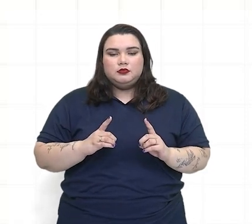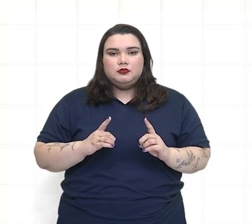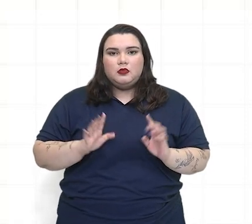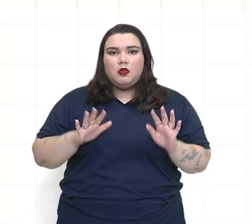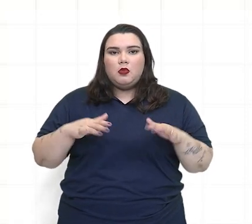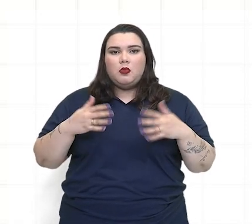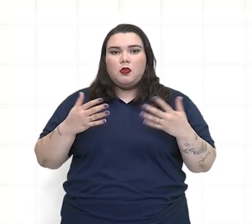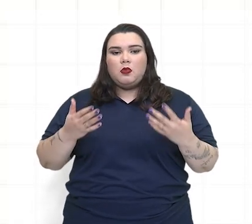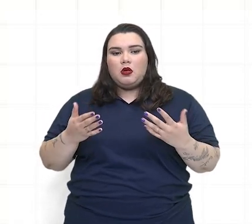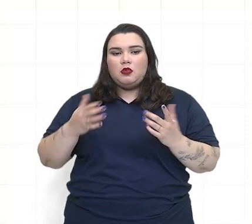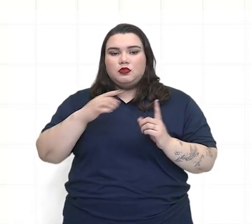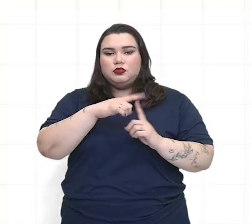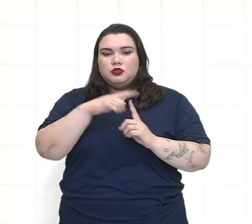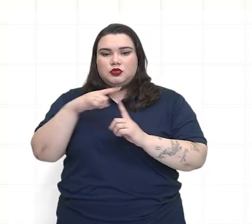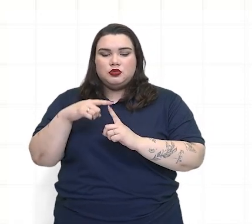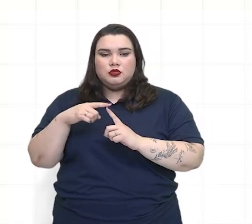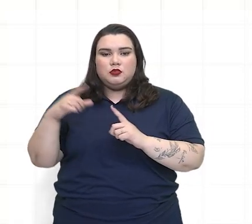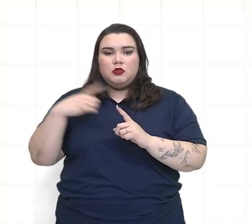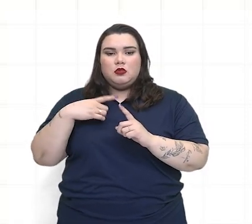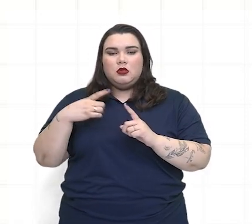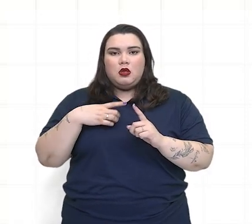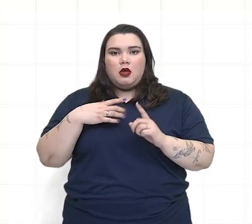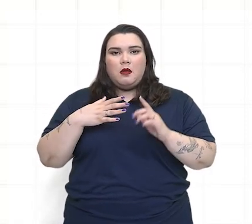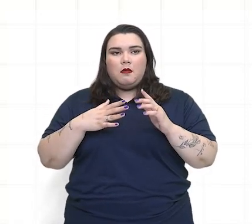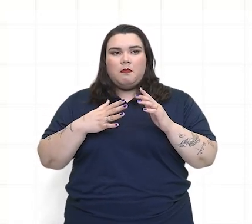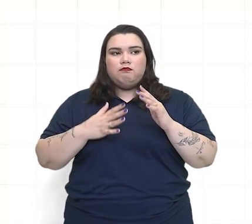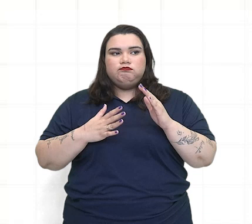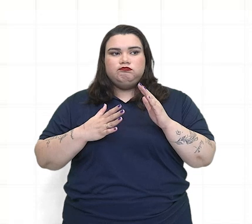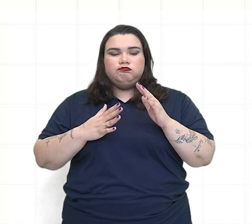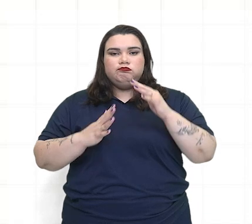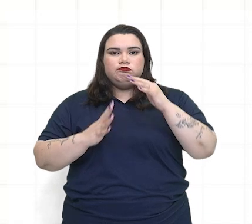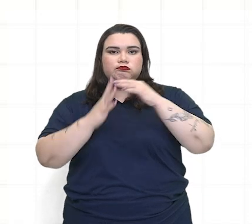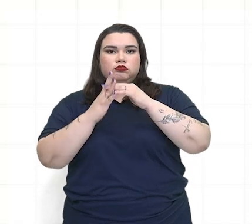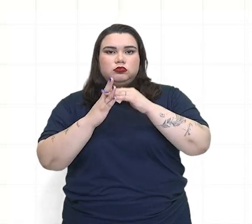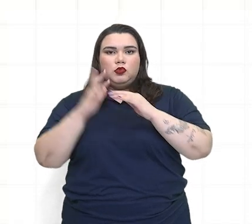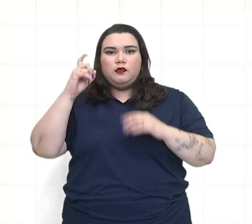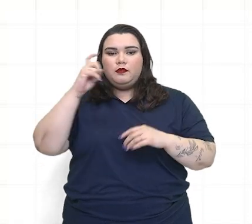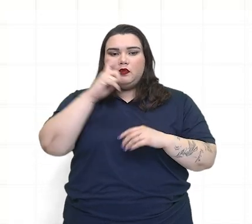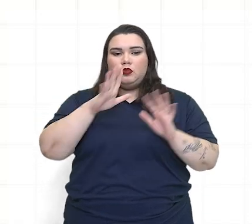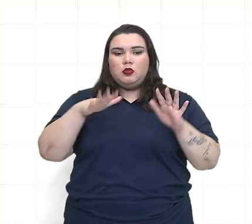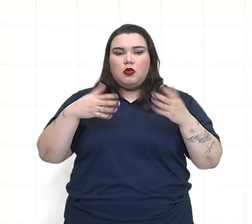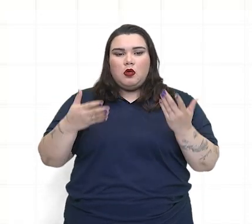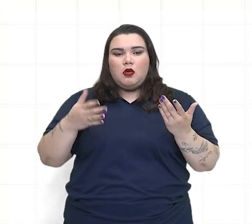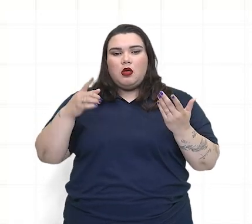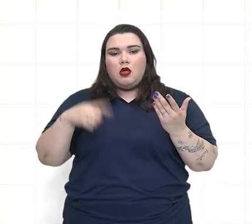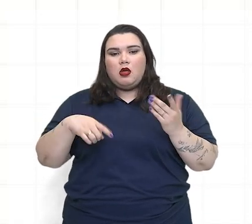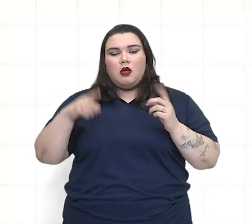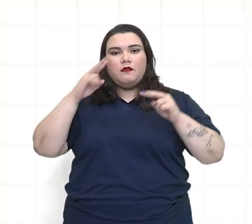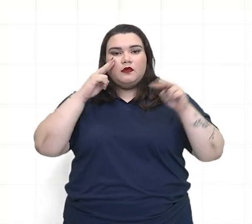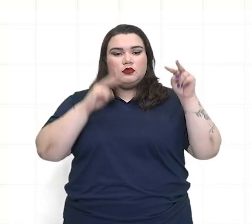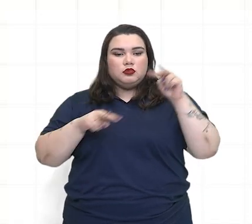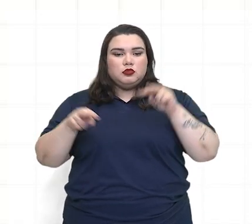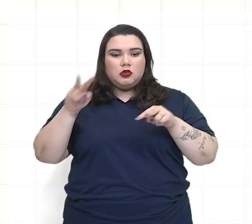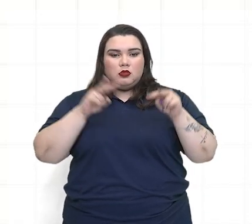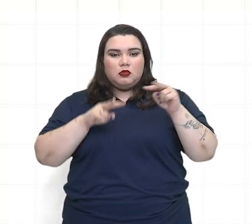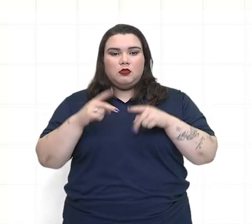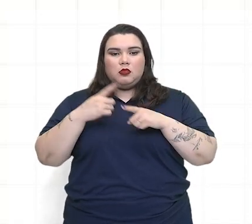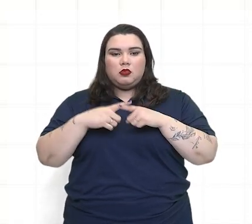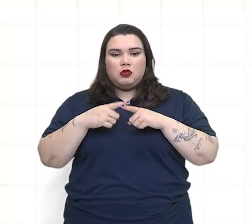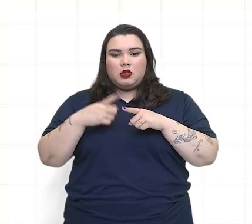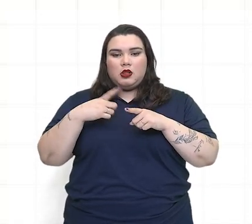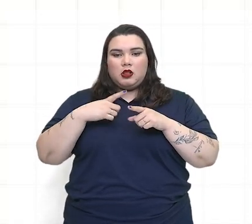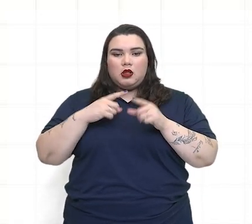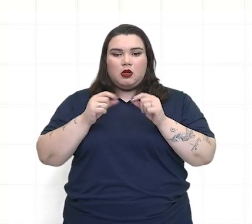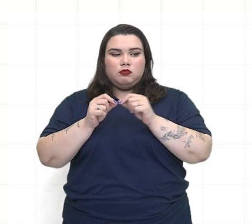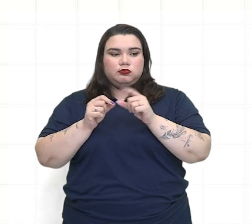Qual delas apresenta o maior grau de alguma dificuldade? É o que? A visual. Por quê? É a que tem a área